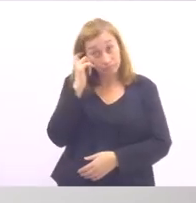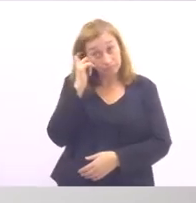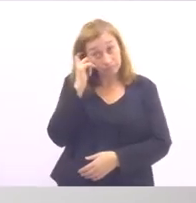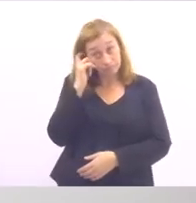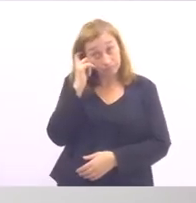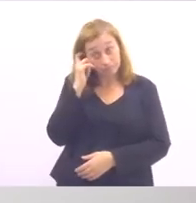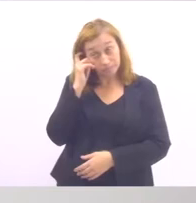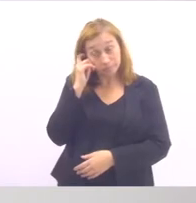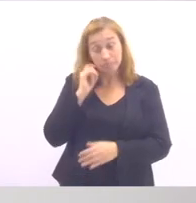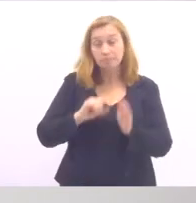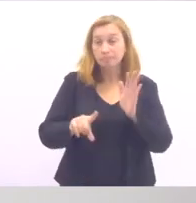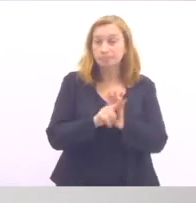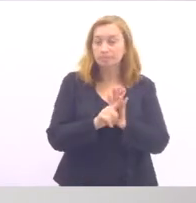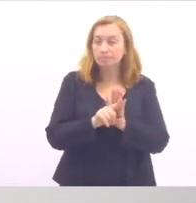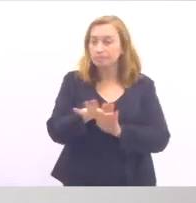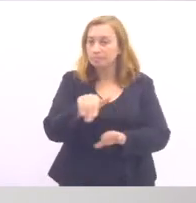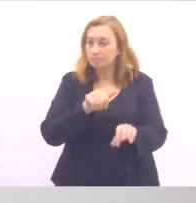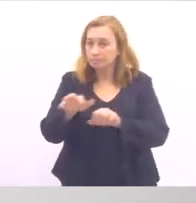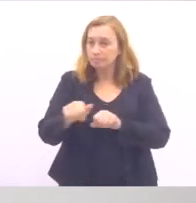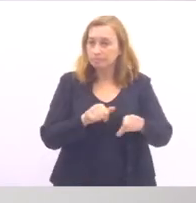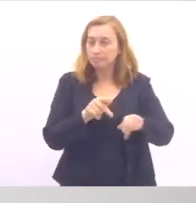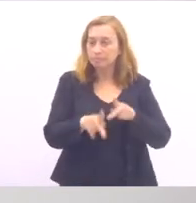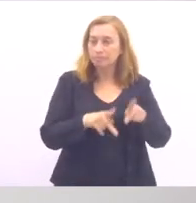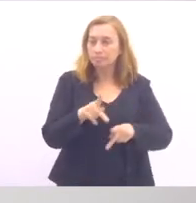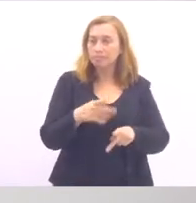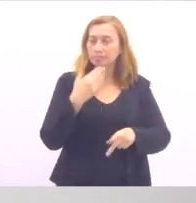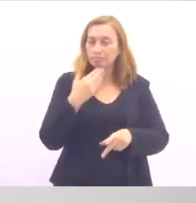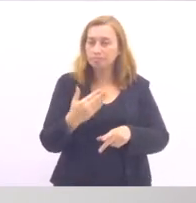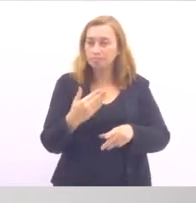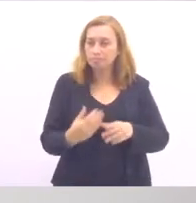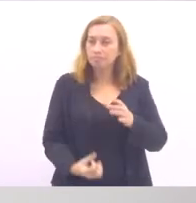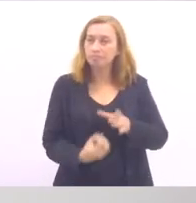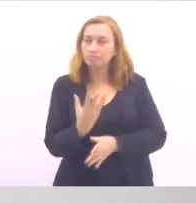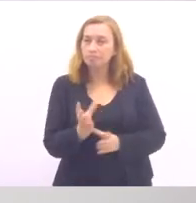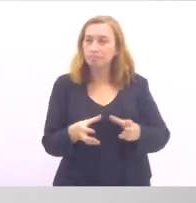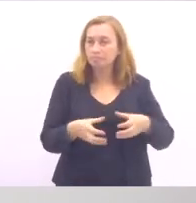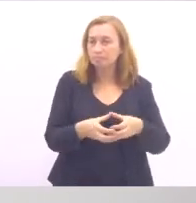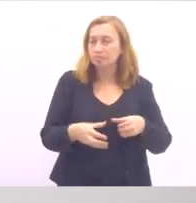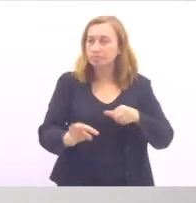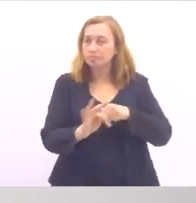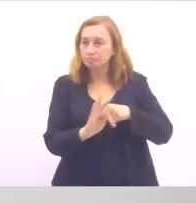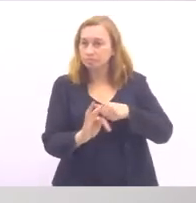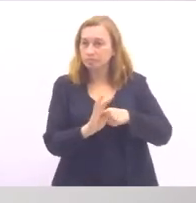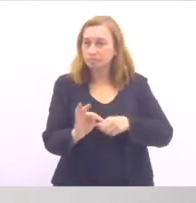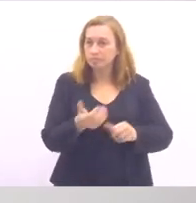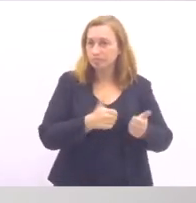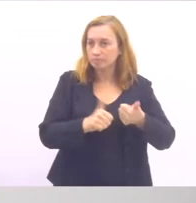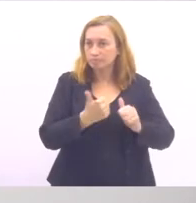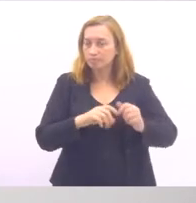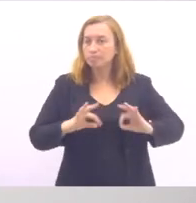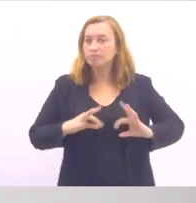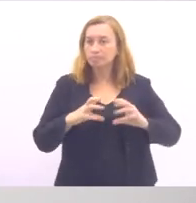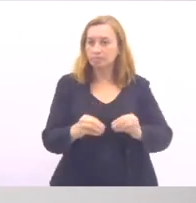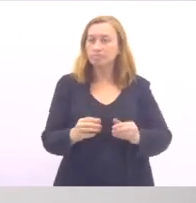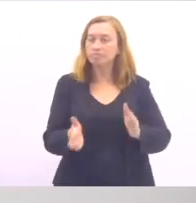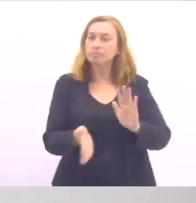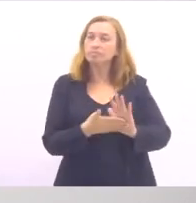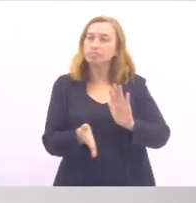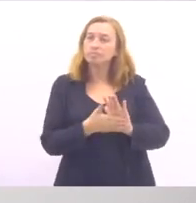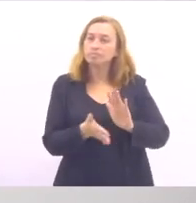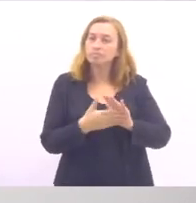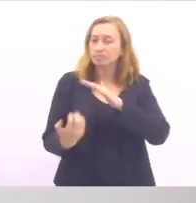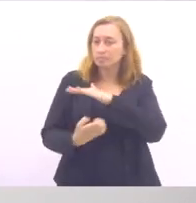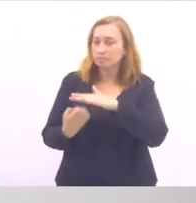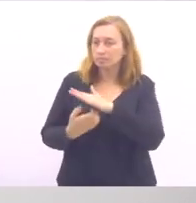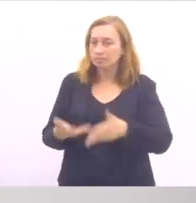leis que amparam o chamamento público, ele pede que seja montada uma comissão técnica para avaliação de todas essas propostas de empresas que